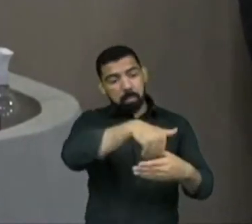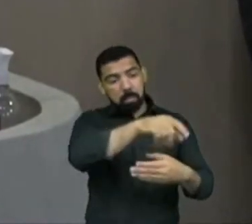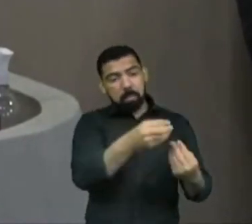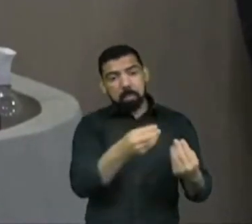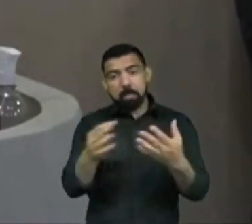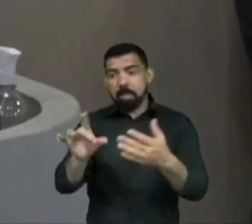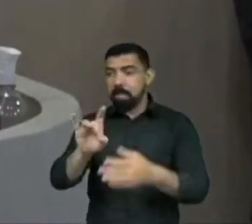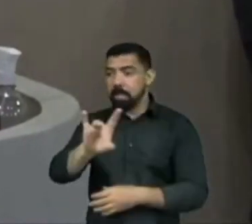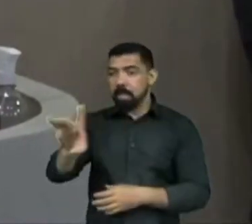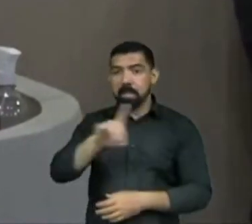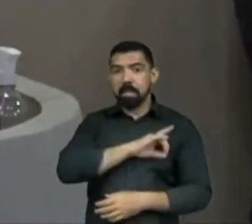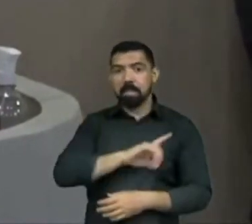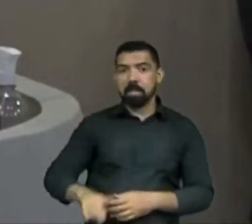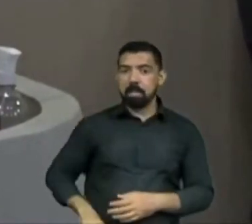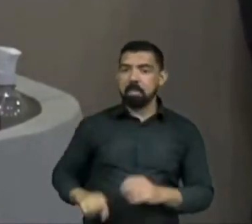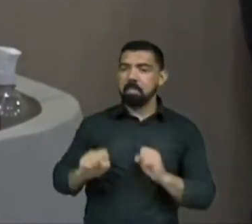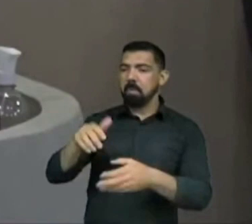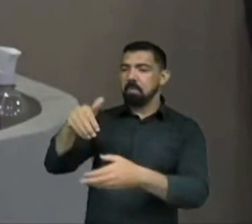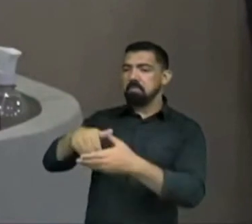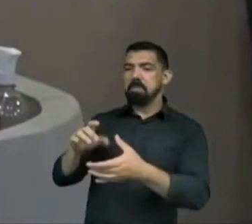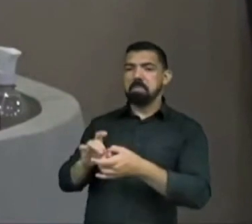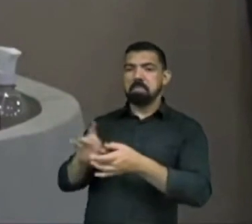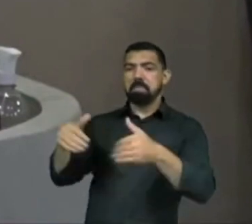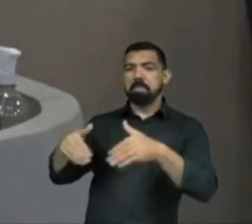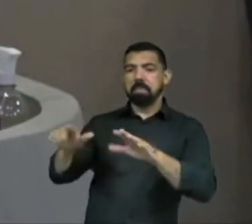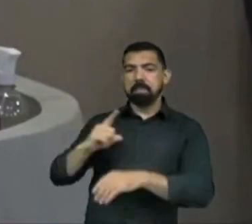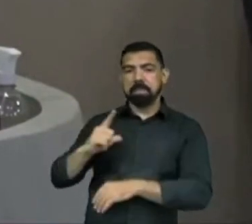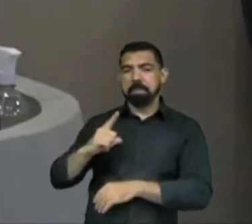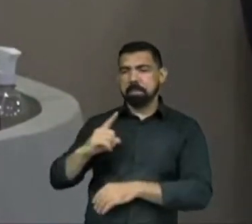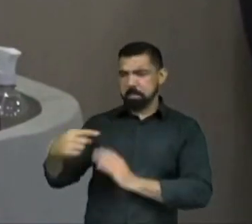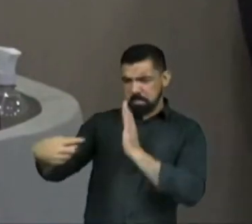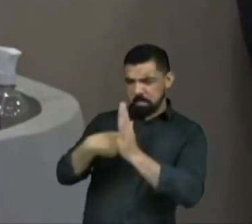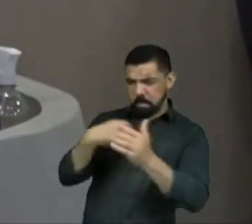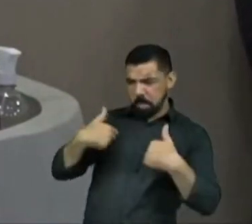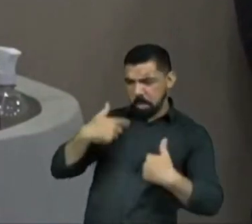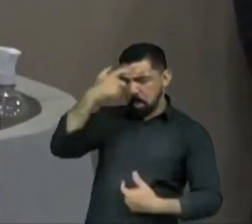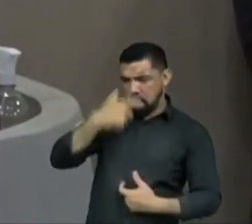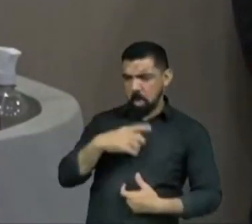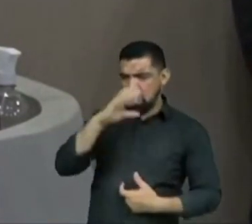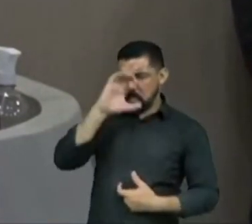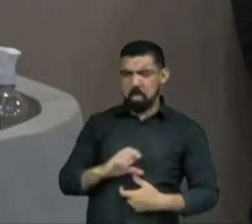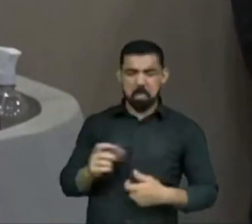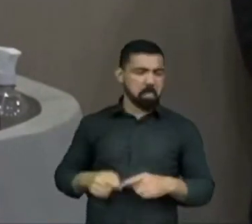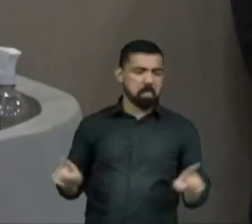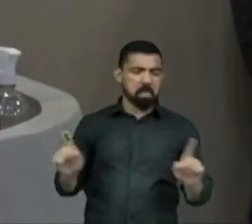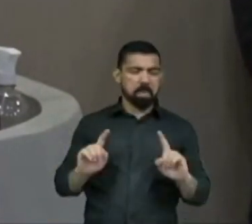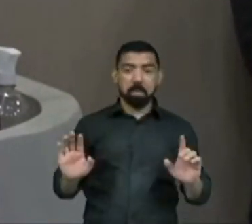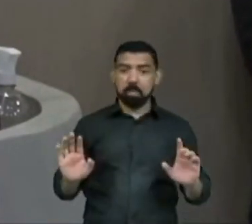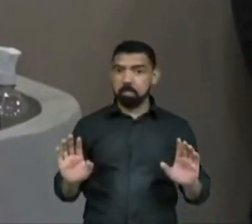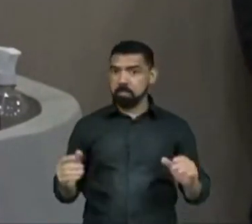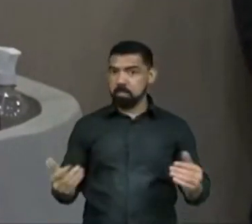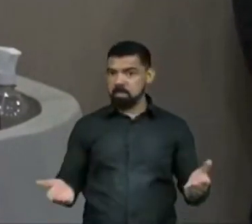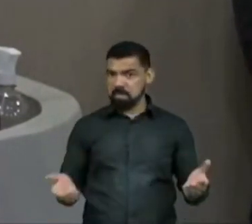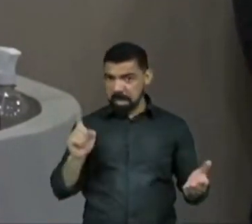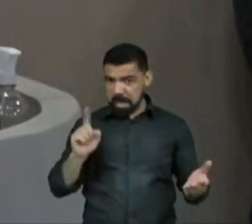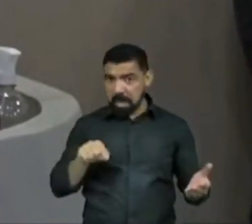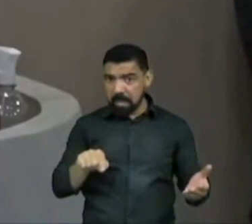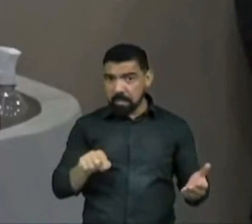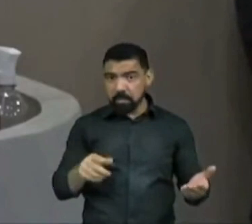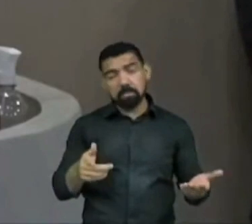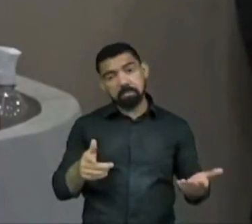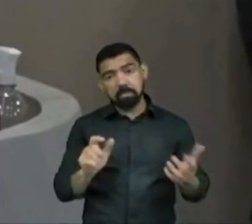deputado votar o que quiser, sem consultar nem sequer suas bases. É o que essa casa está